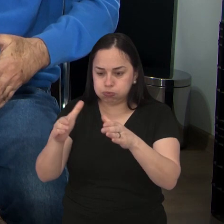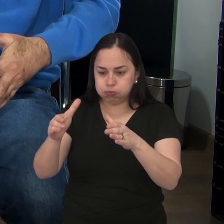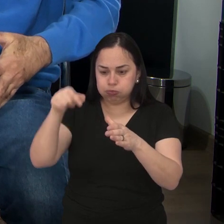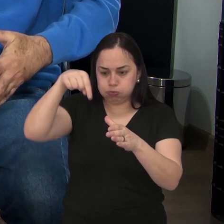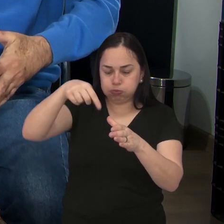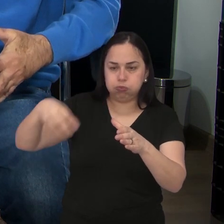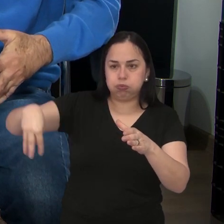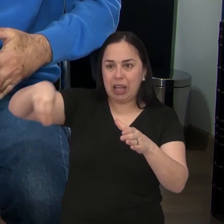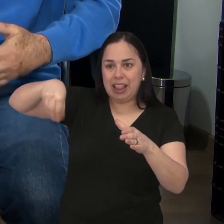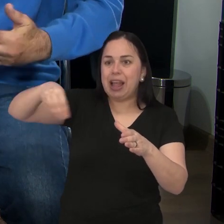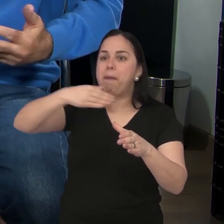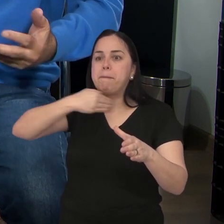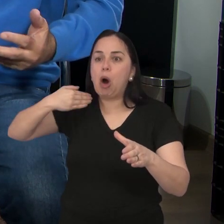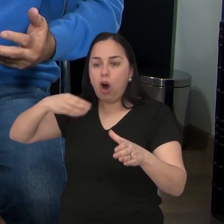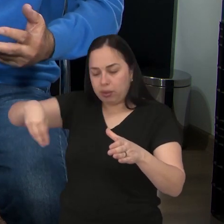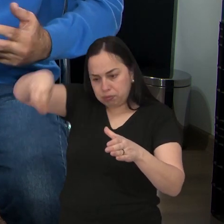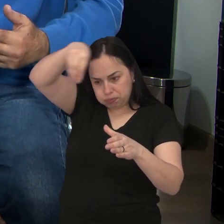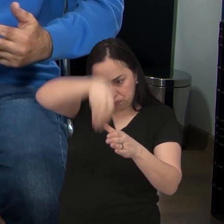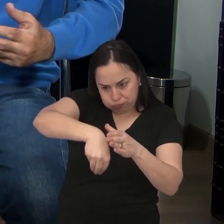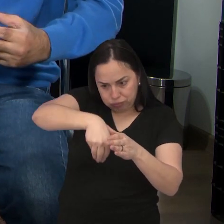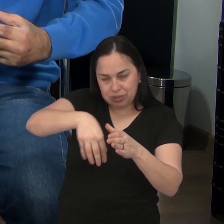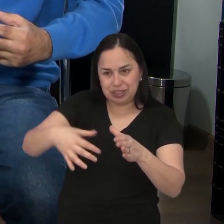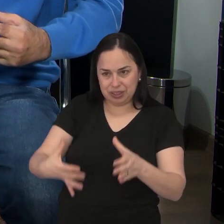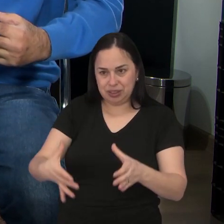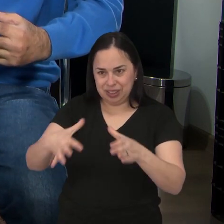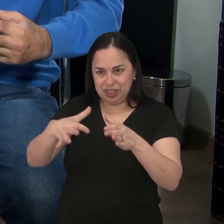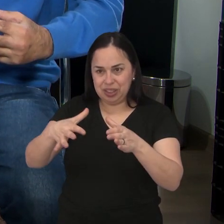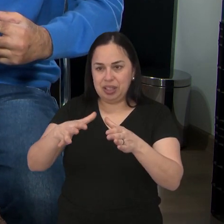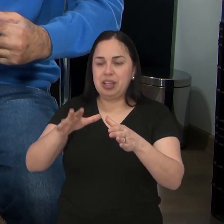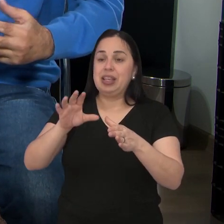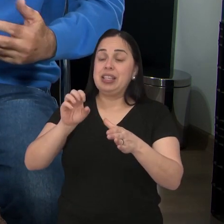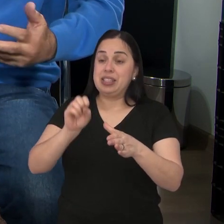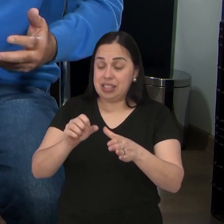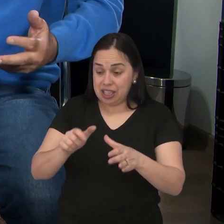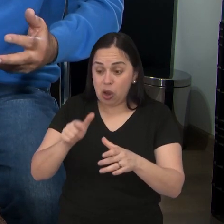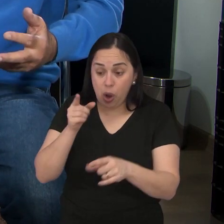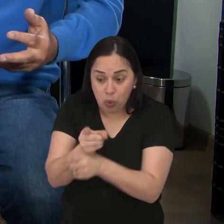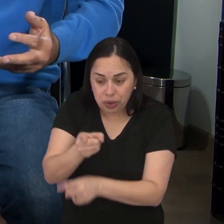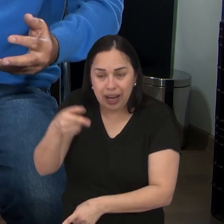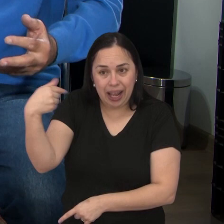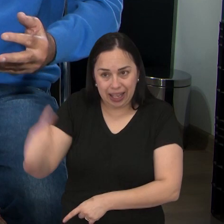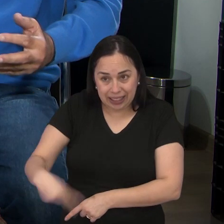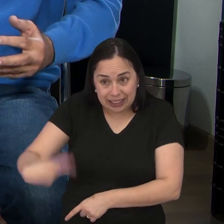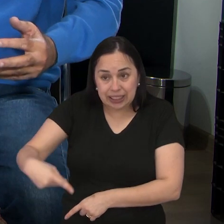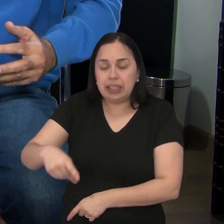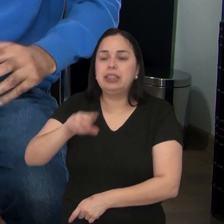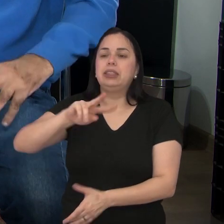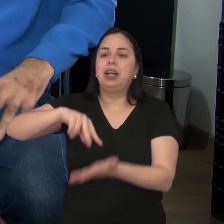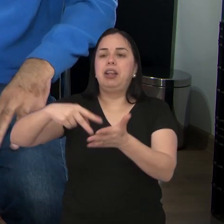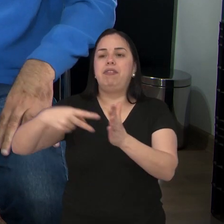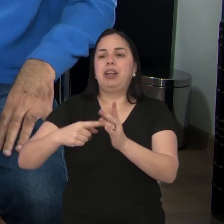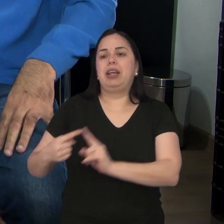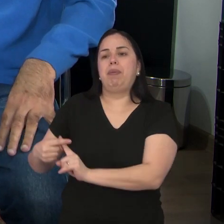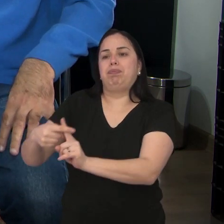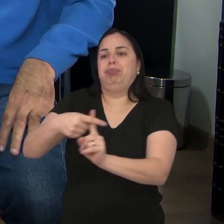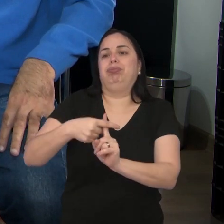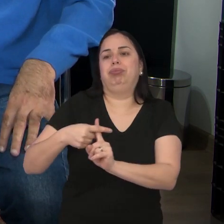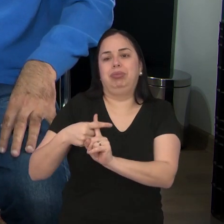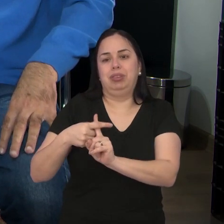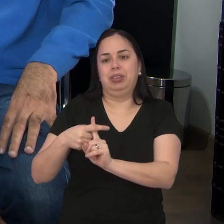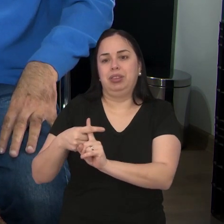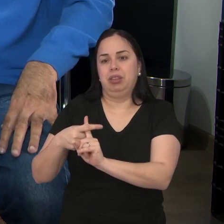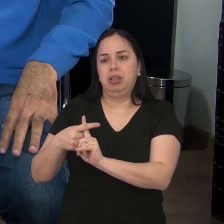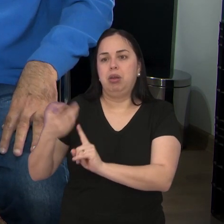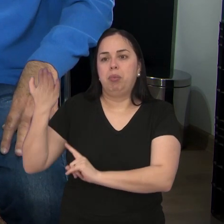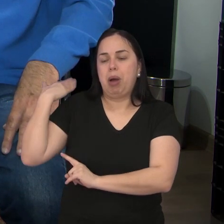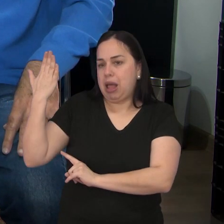tinha gente enterrada aqui. Se tinha gente, não é uma, duas pessoas, né? Deve ter muito mais. Mas se alguém era enterrado, é que passou um longo